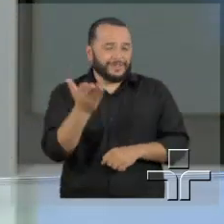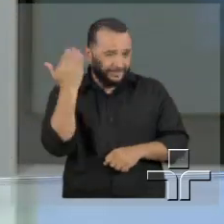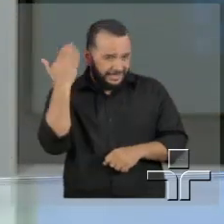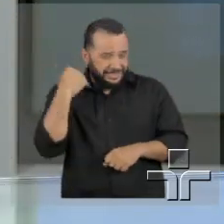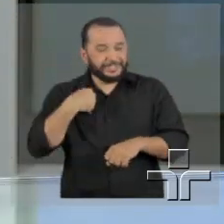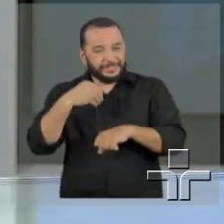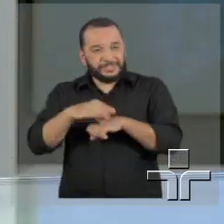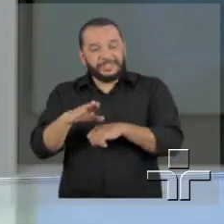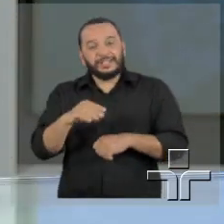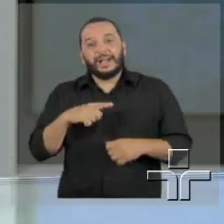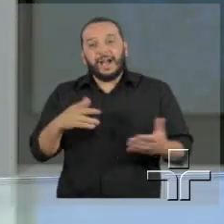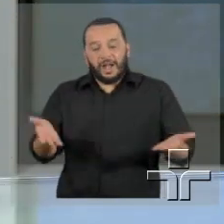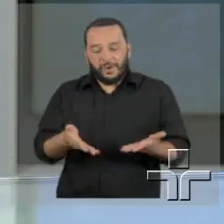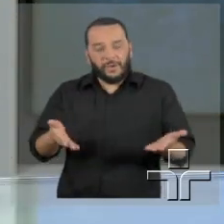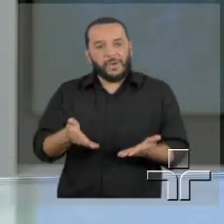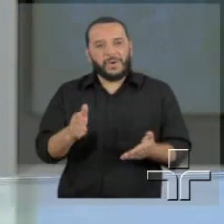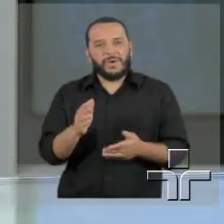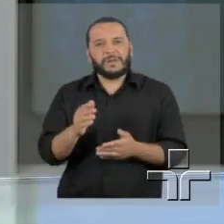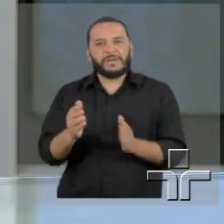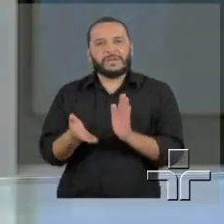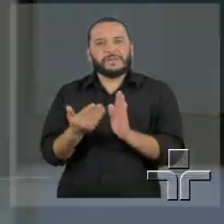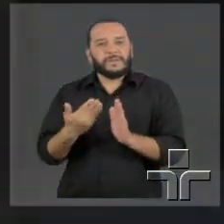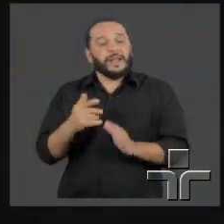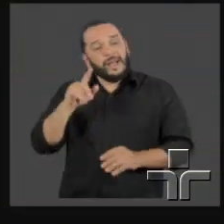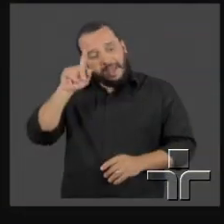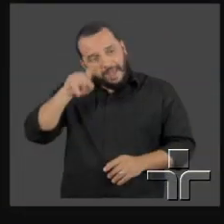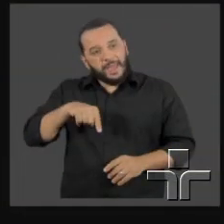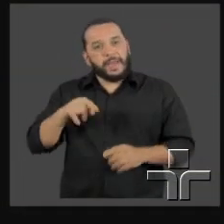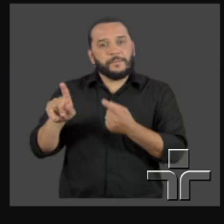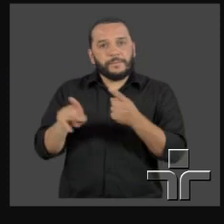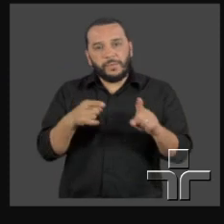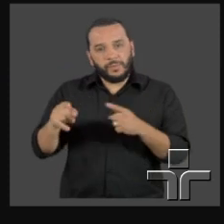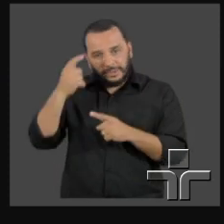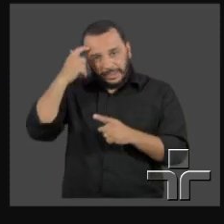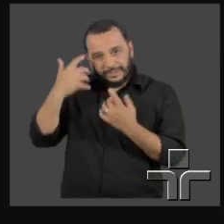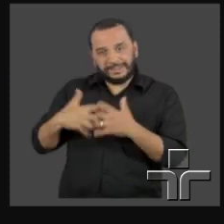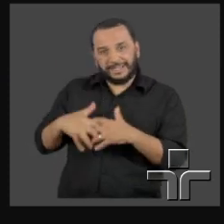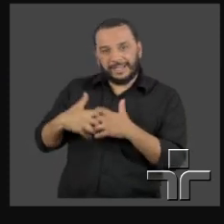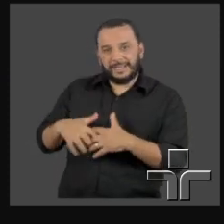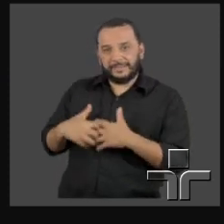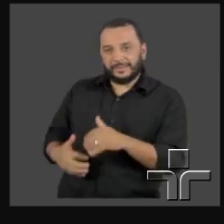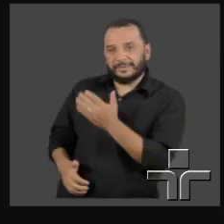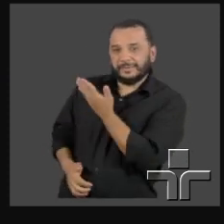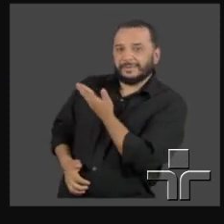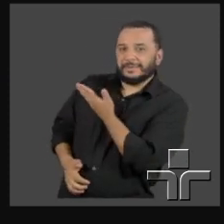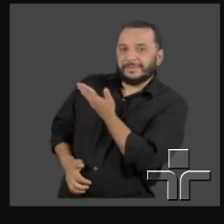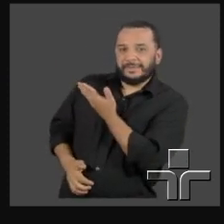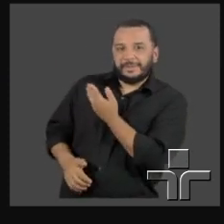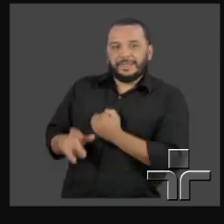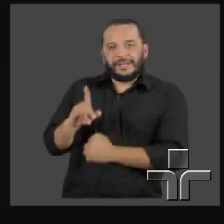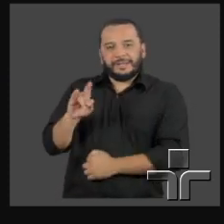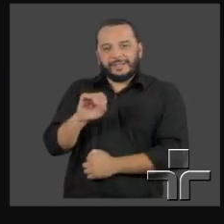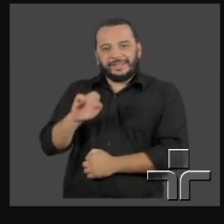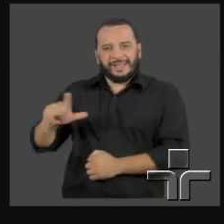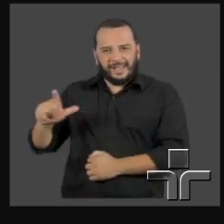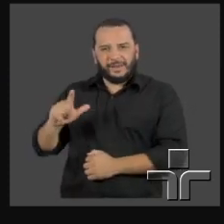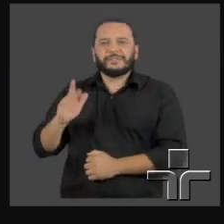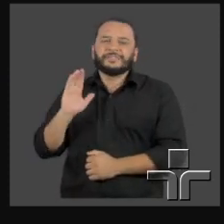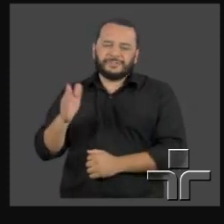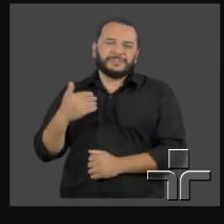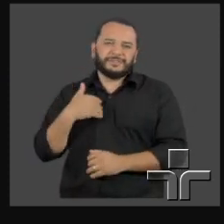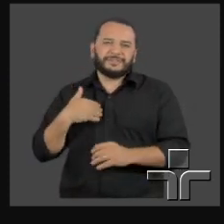vez, mas eu indiquei Essa é a Música no Seu Cérebro, do Daniel Levitin. Eu já tinha mandado isso, aí